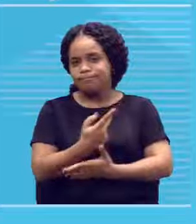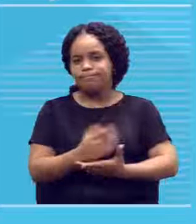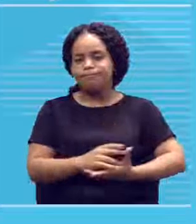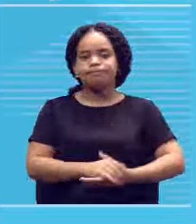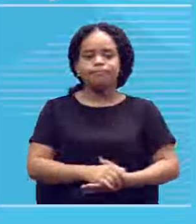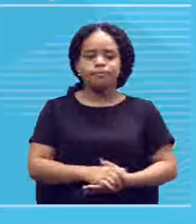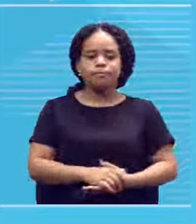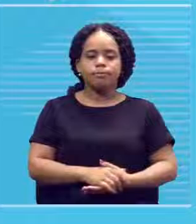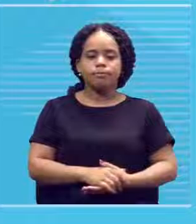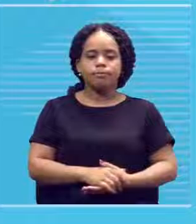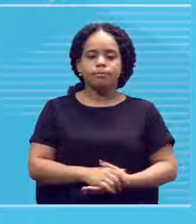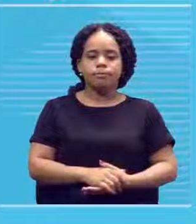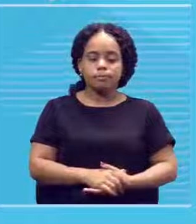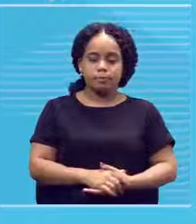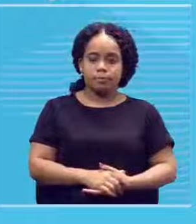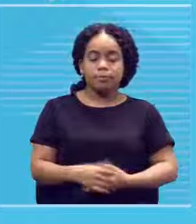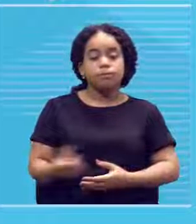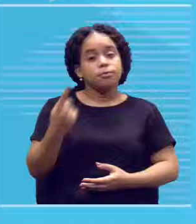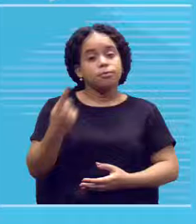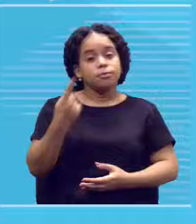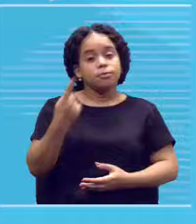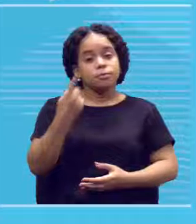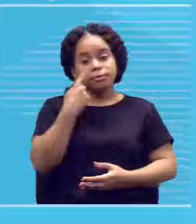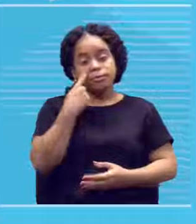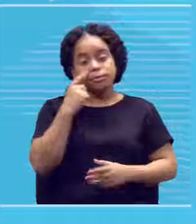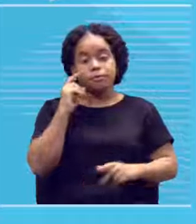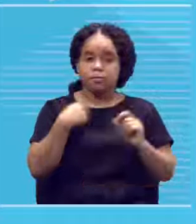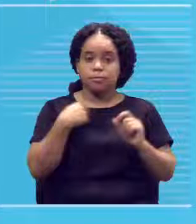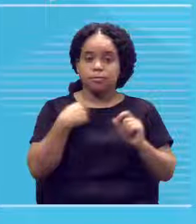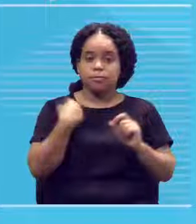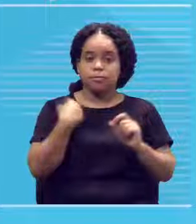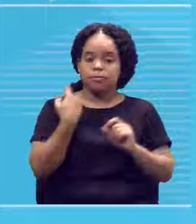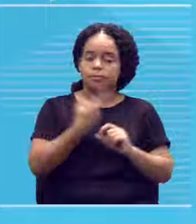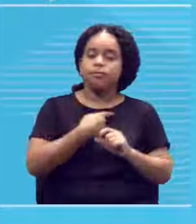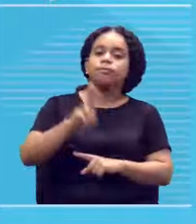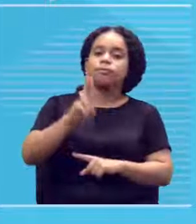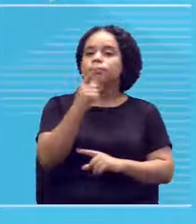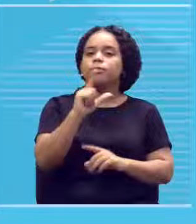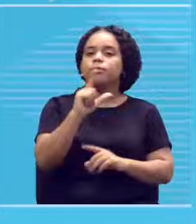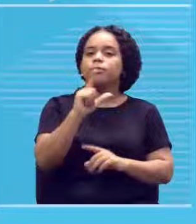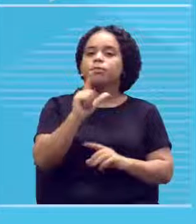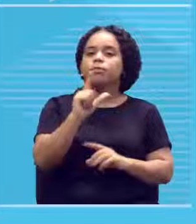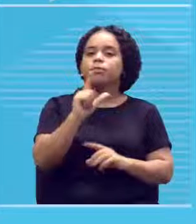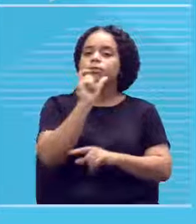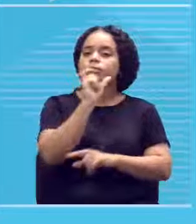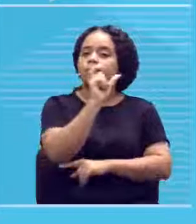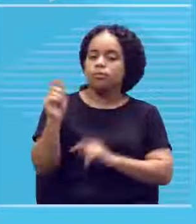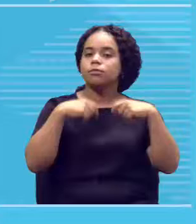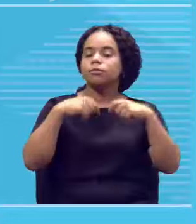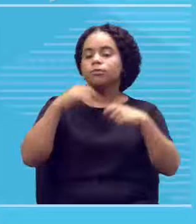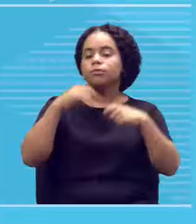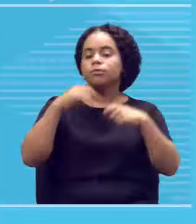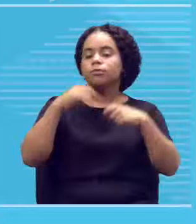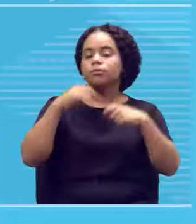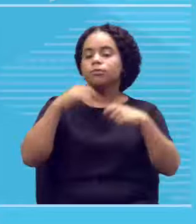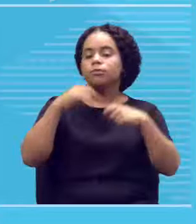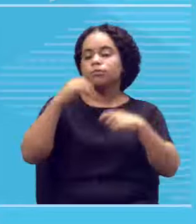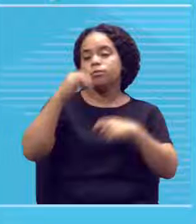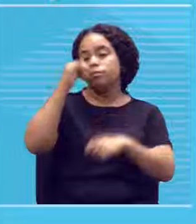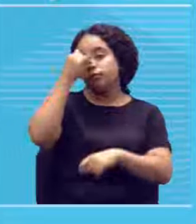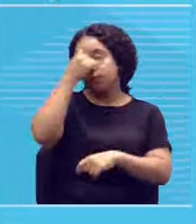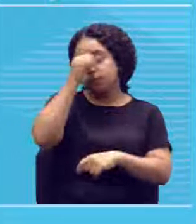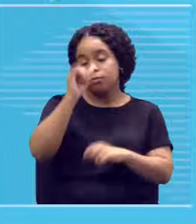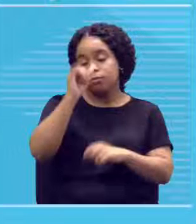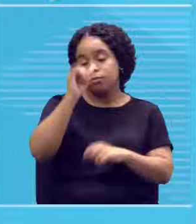o e veja aí que nós utilizamos outras palavras para evitar a